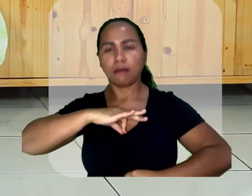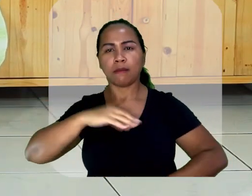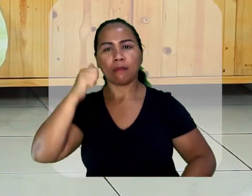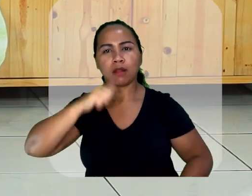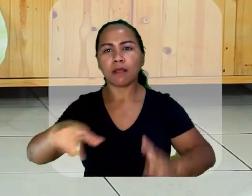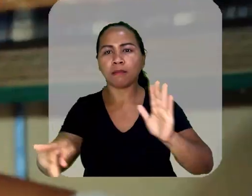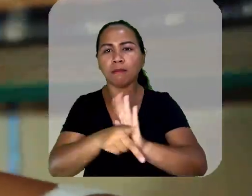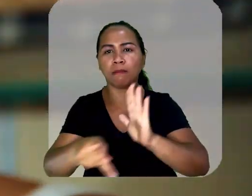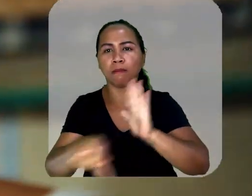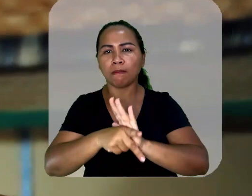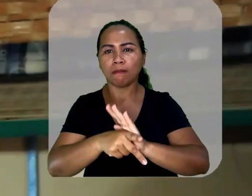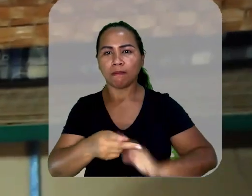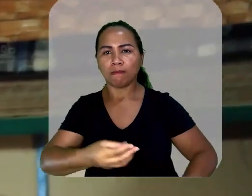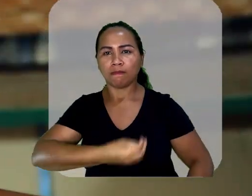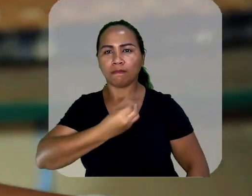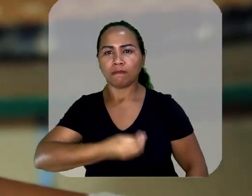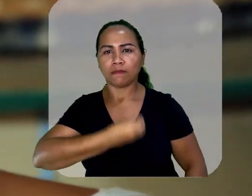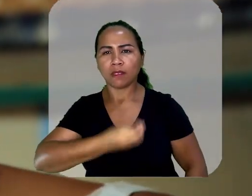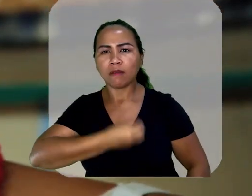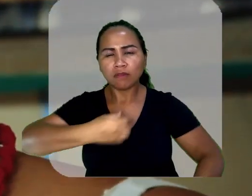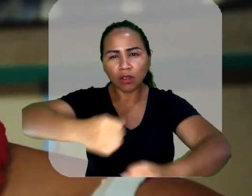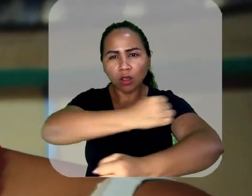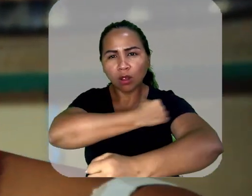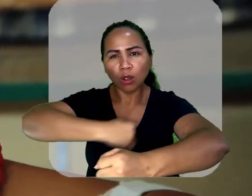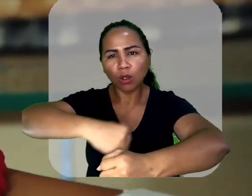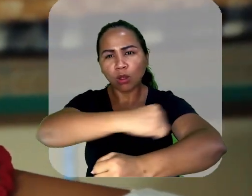Vive dentro de mim a mulher da vida.